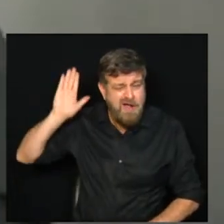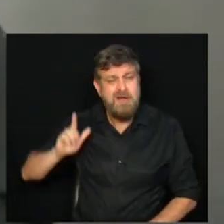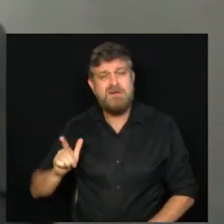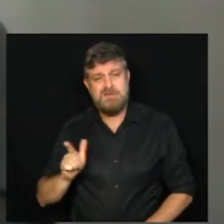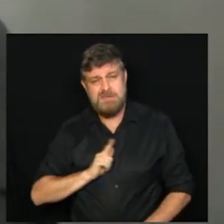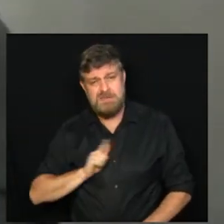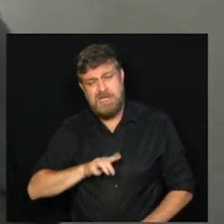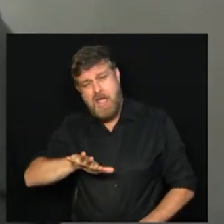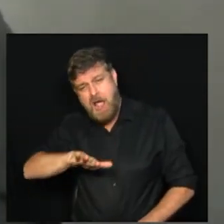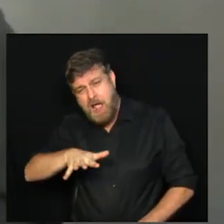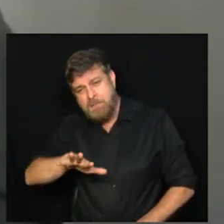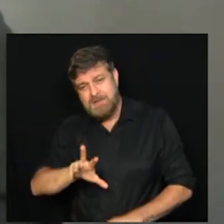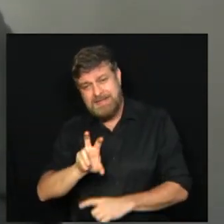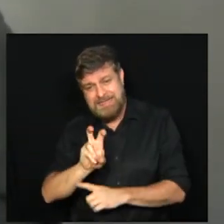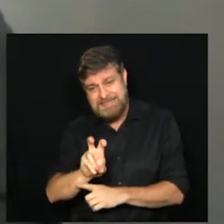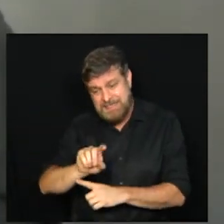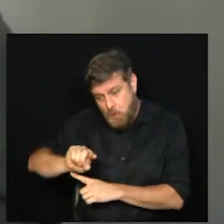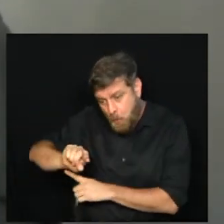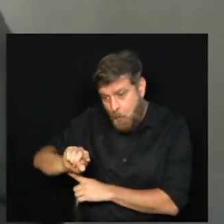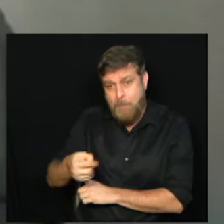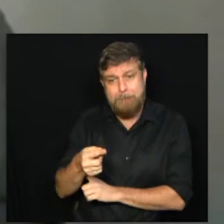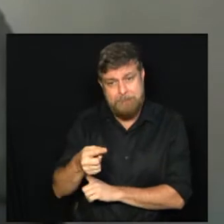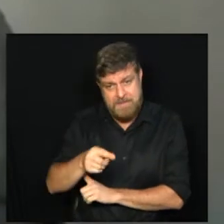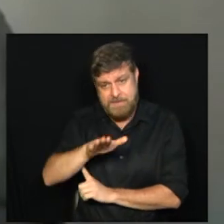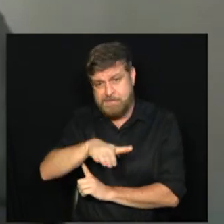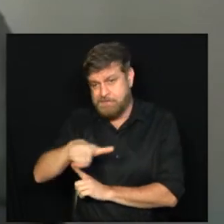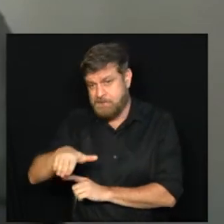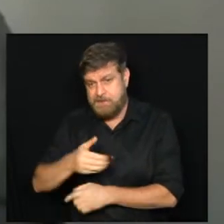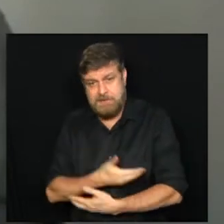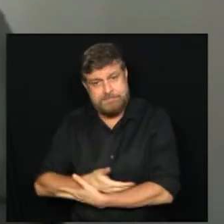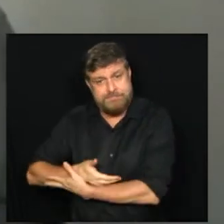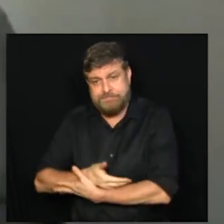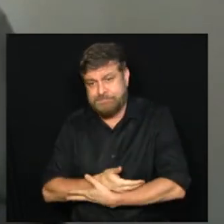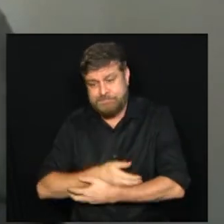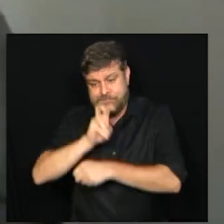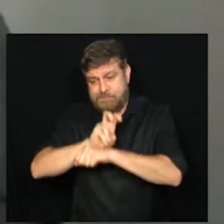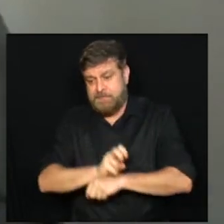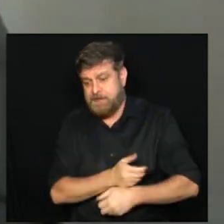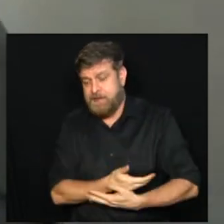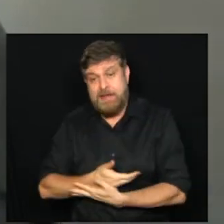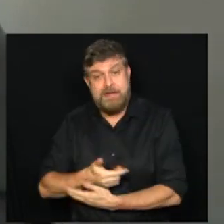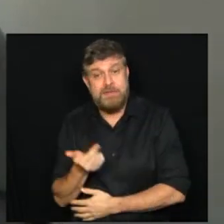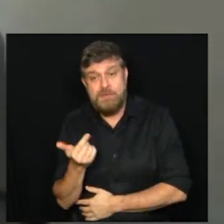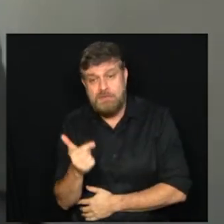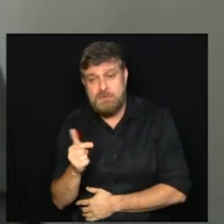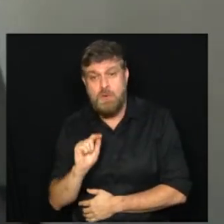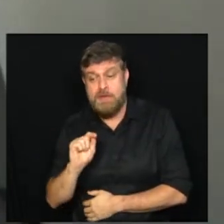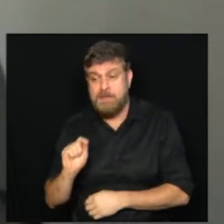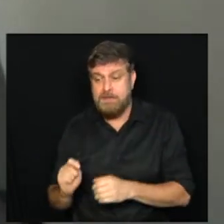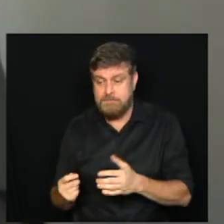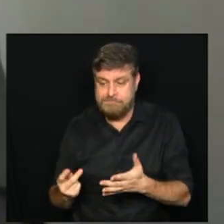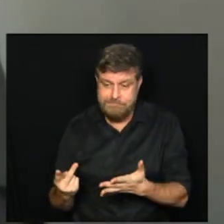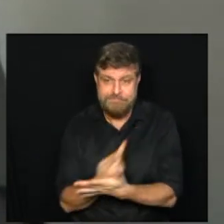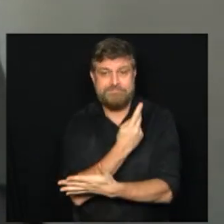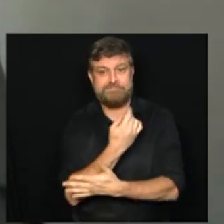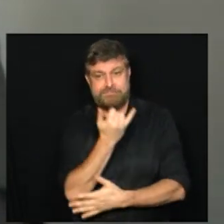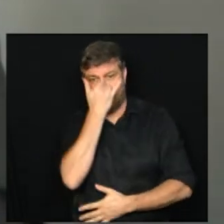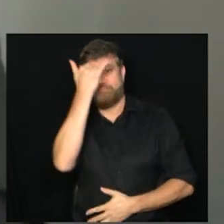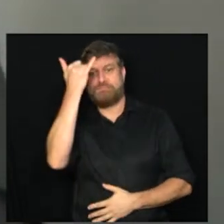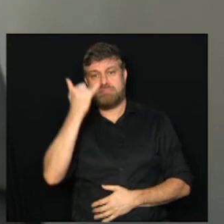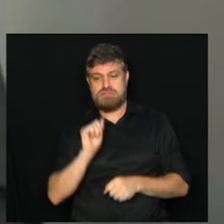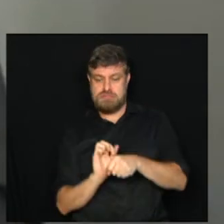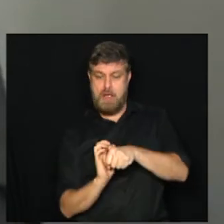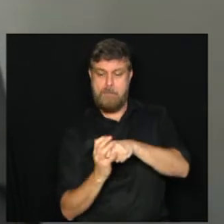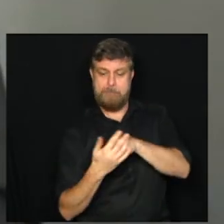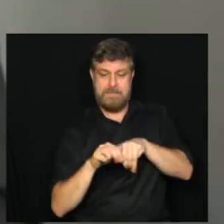que era por volta de 5.000 crianças fora da creche. Aí, o que aconteceu? Veio a pandemia. E a gente